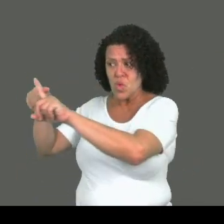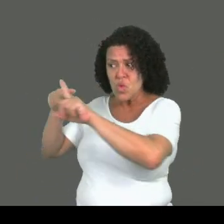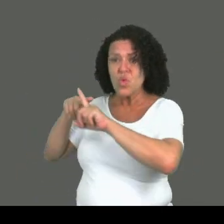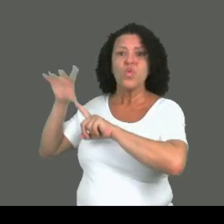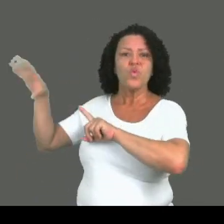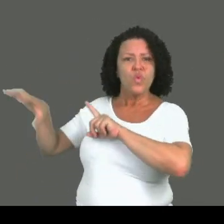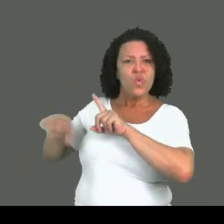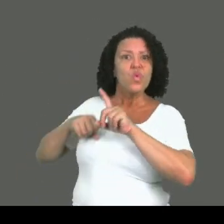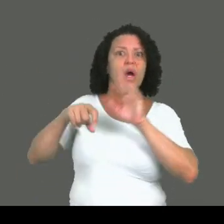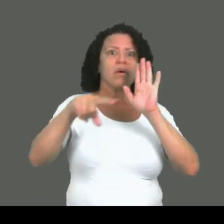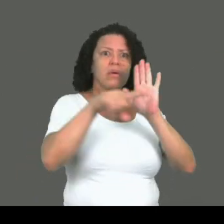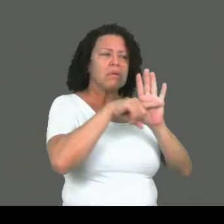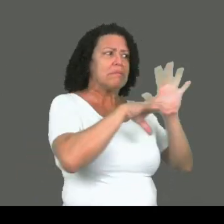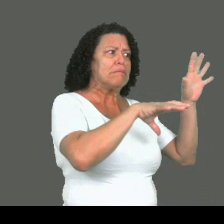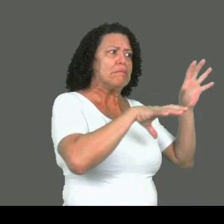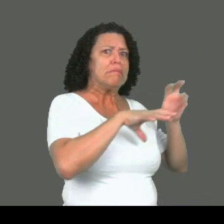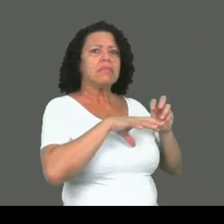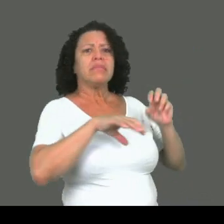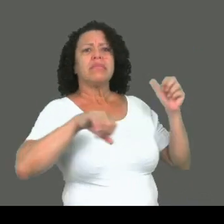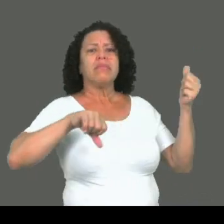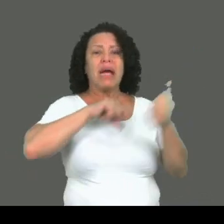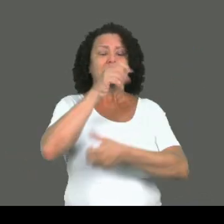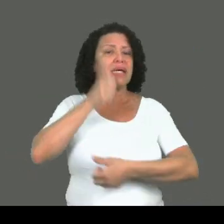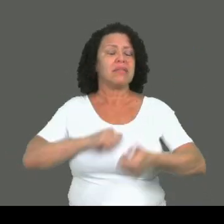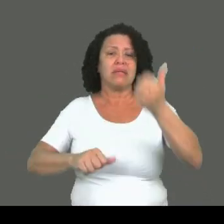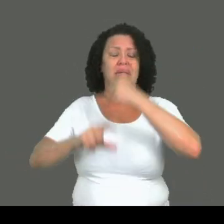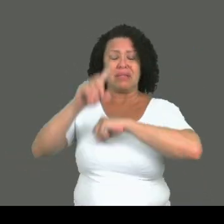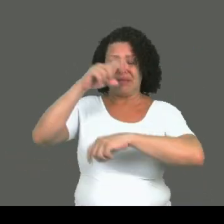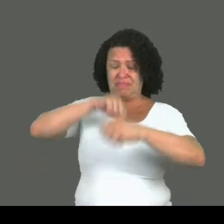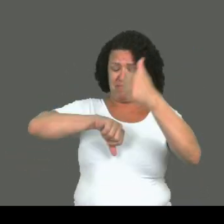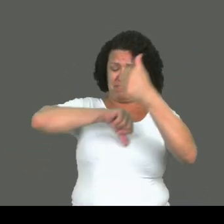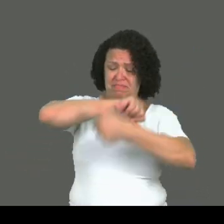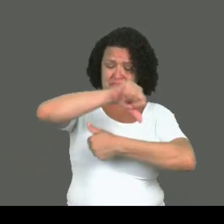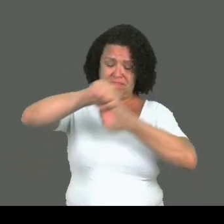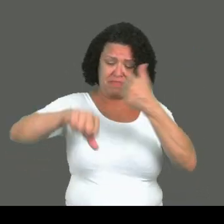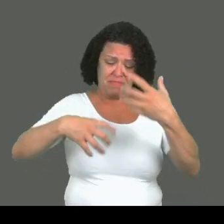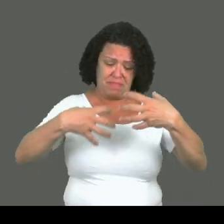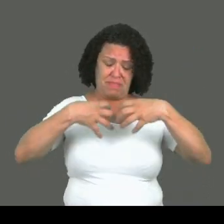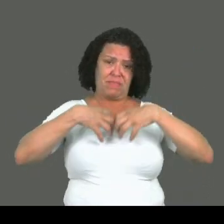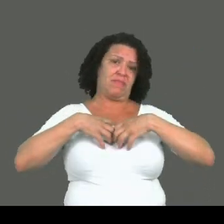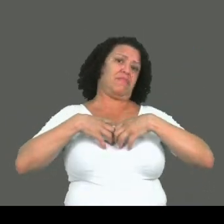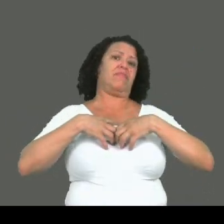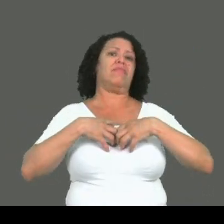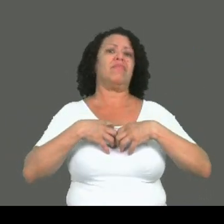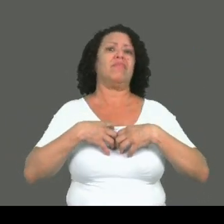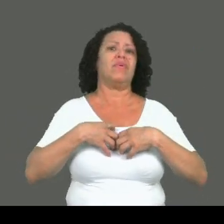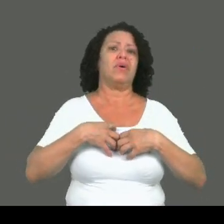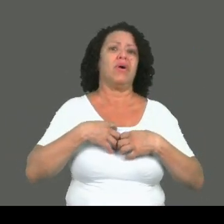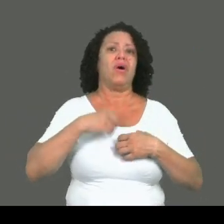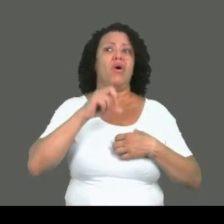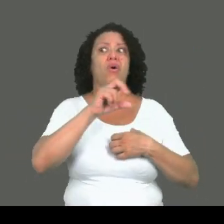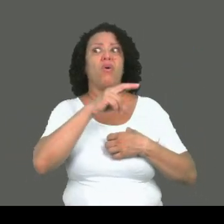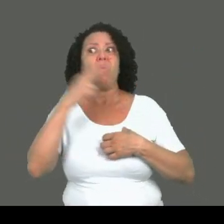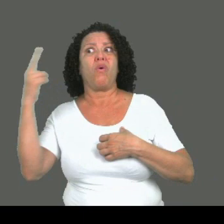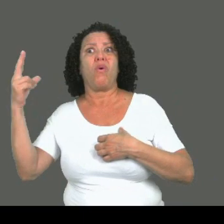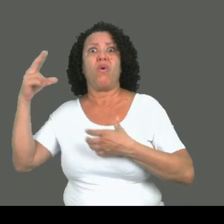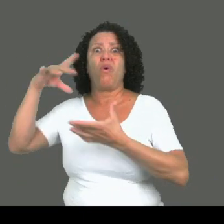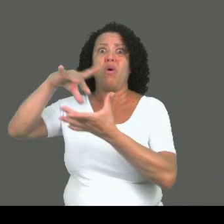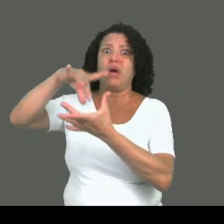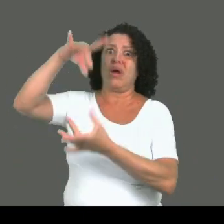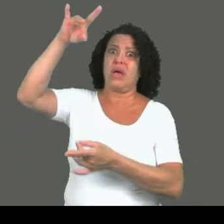ansiedade, estaremos igualmente o quê? Entrando em sintonia com outros seres encarnados